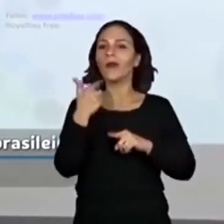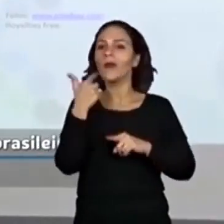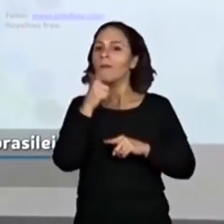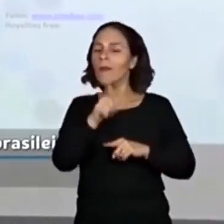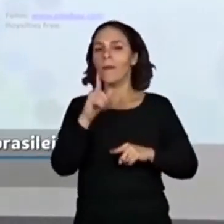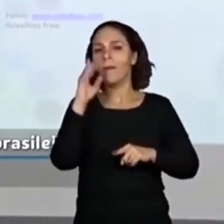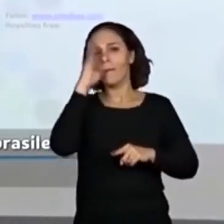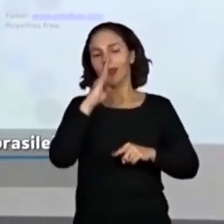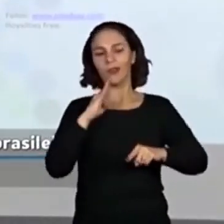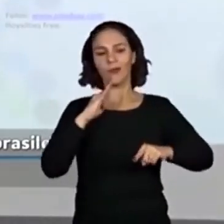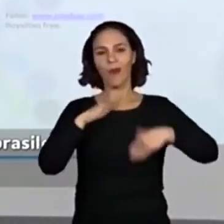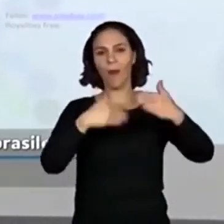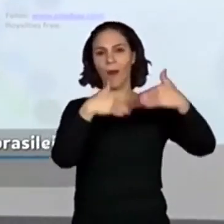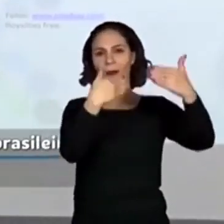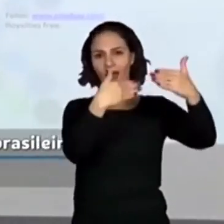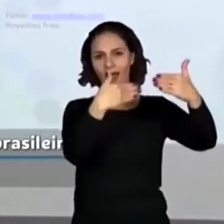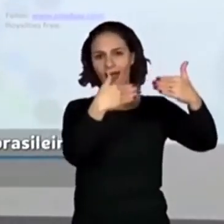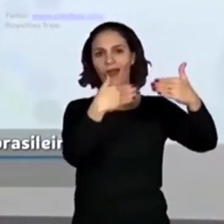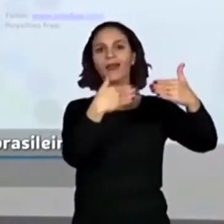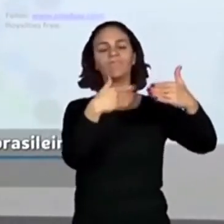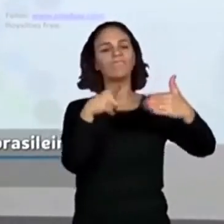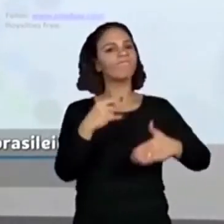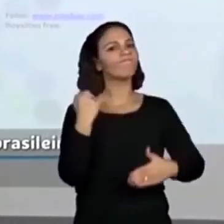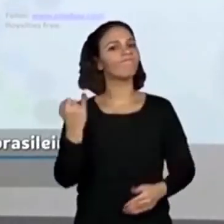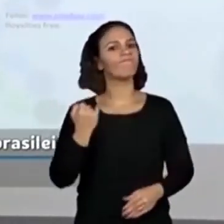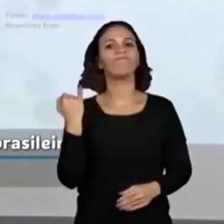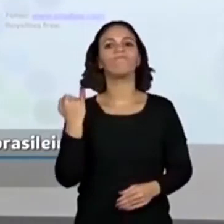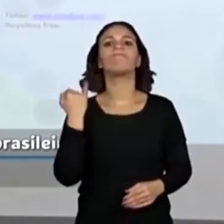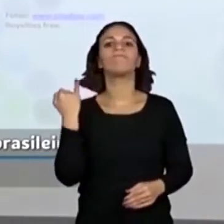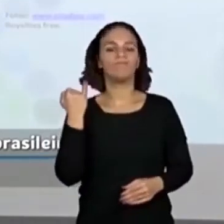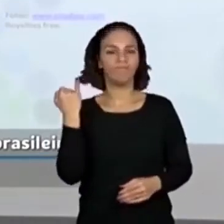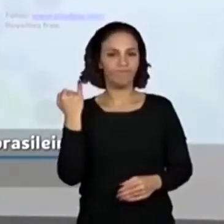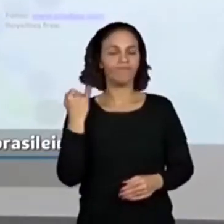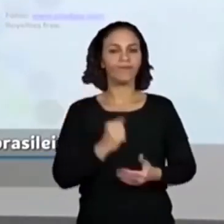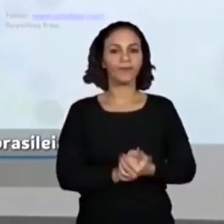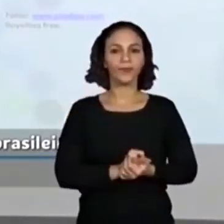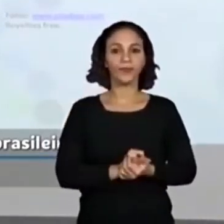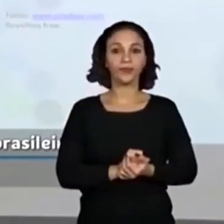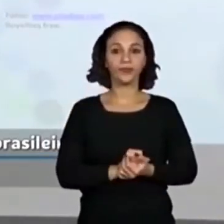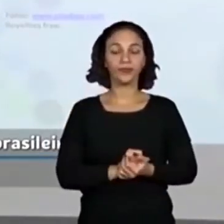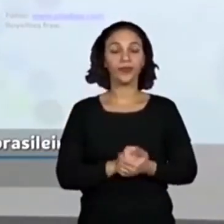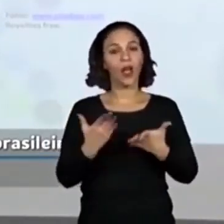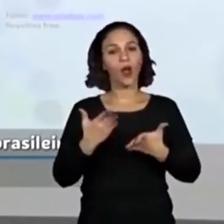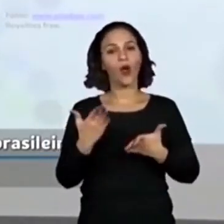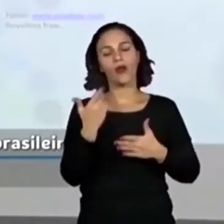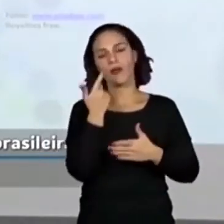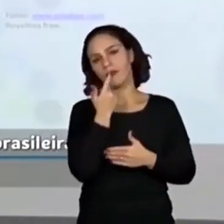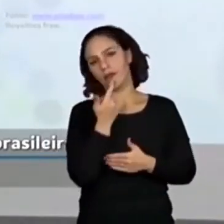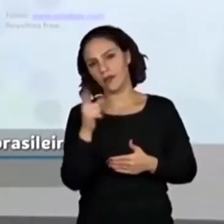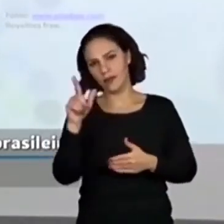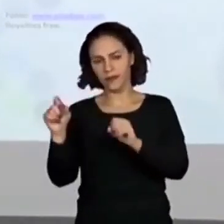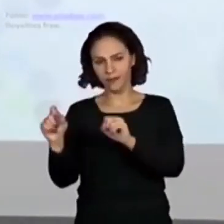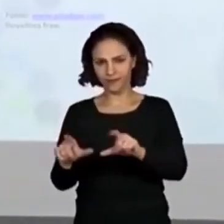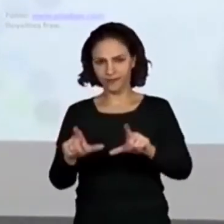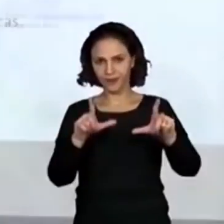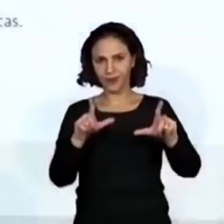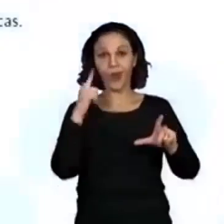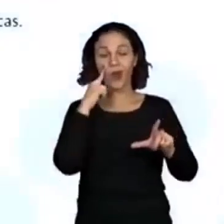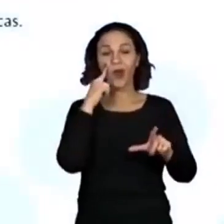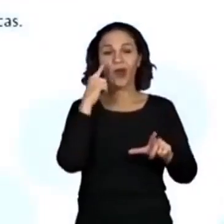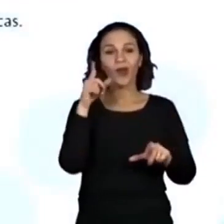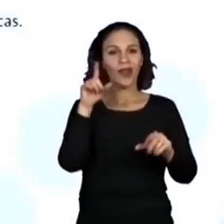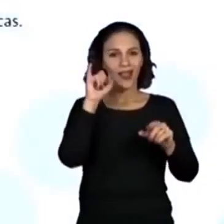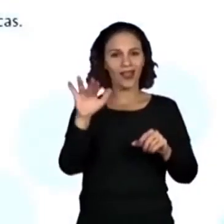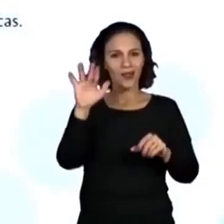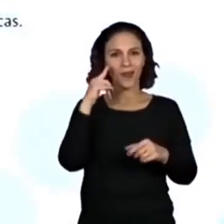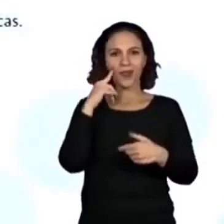industrializar. E isso foi muito importante, né? Agora, eu vou passar para vocês aqui. Aqui tem uma foto,